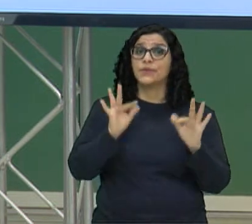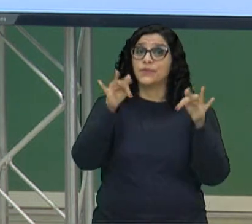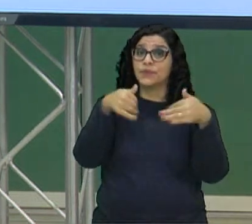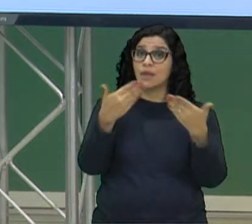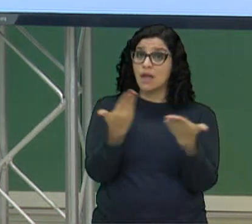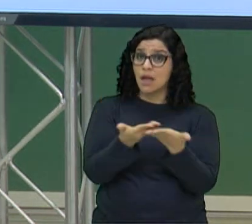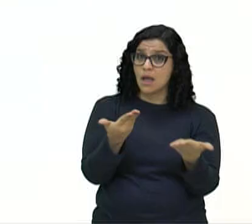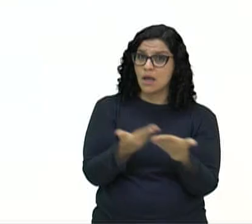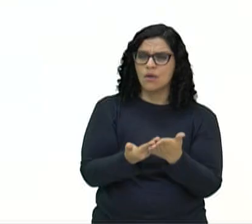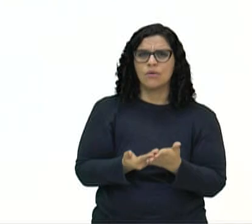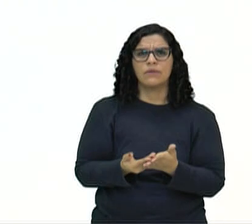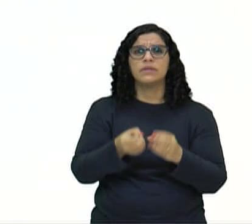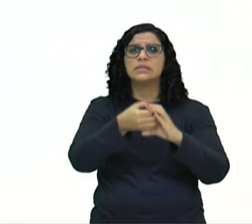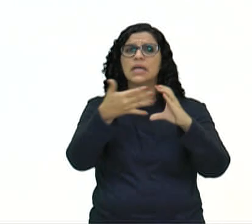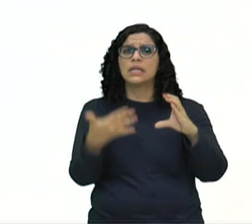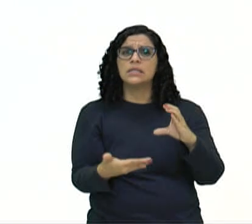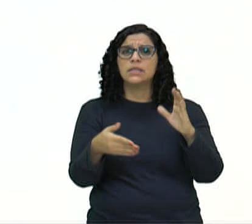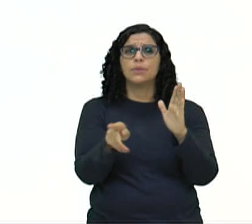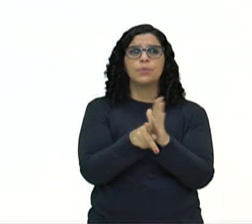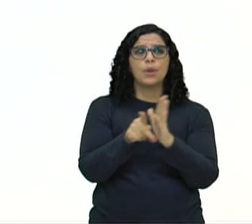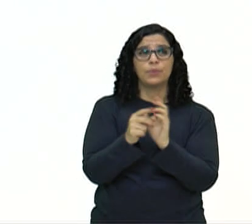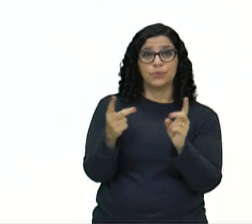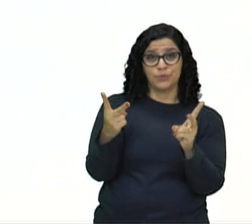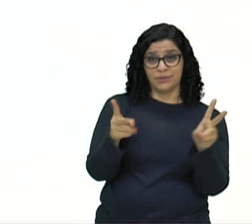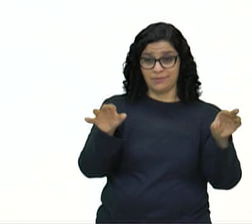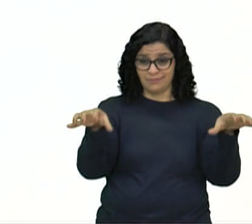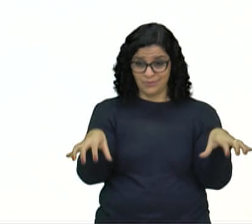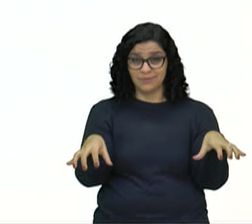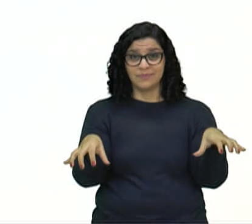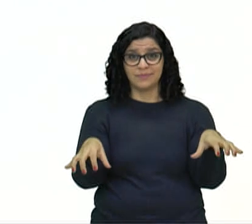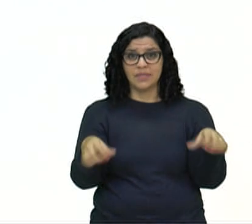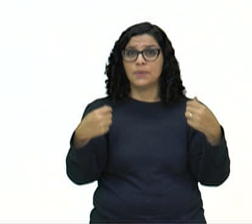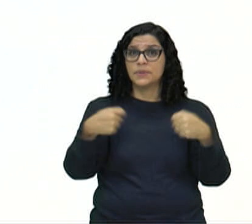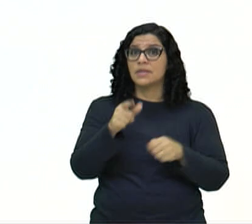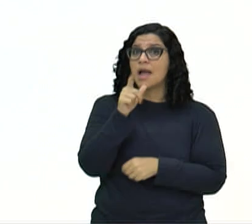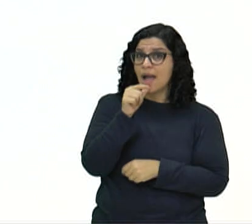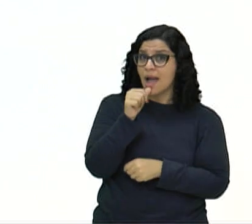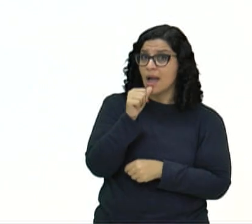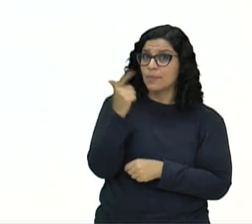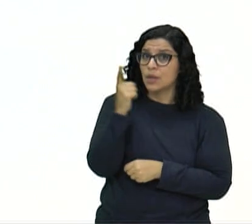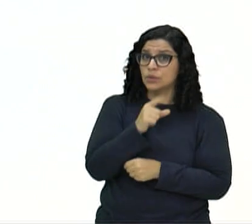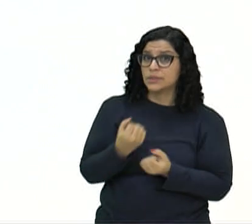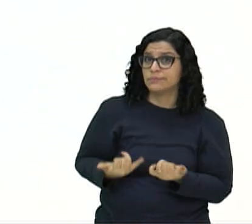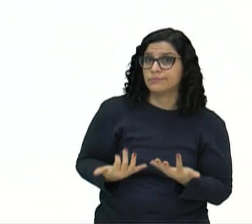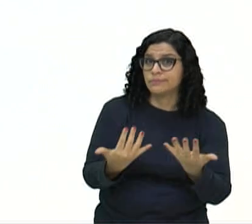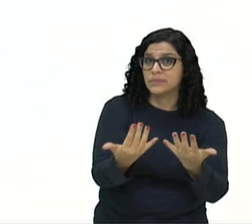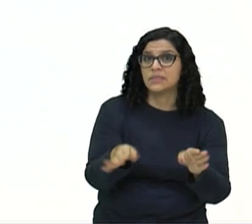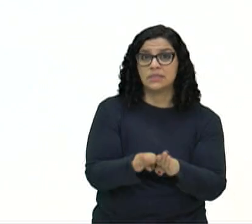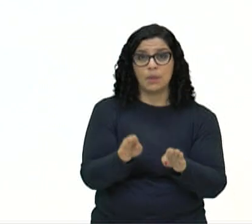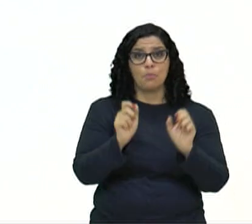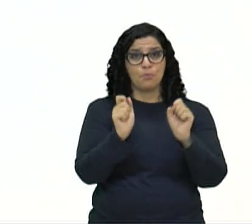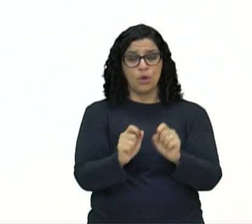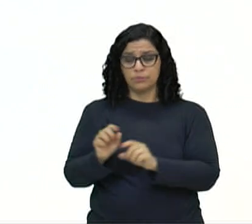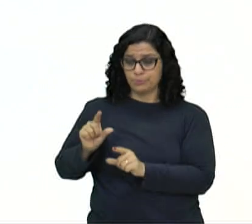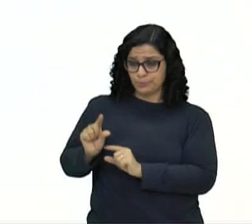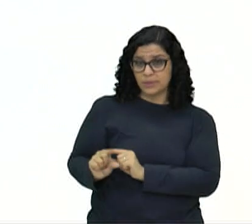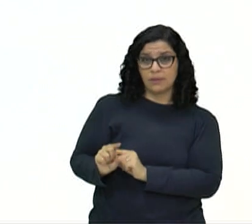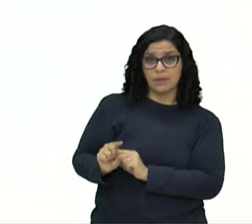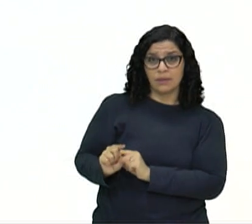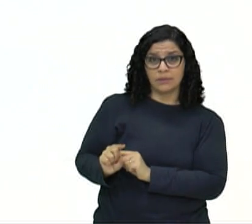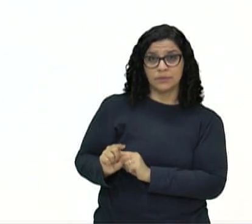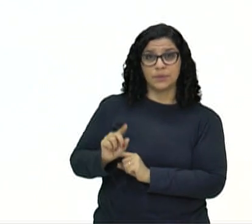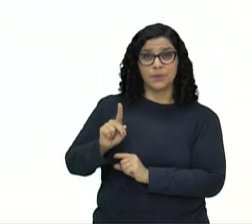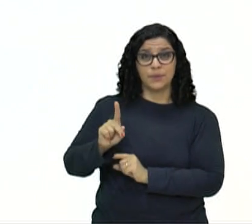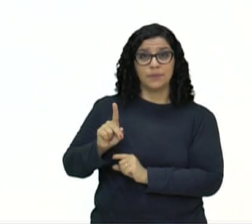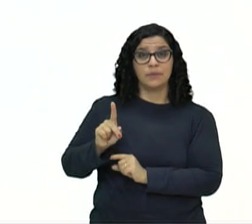hoje. Características de briófita e pteridófita. Precisam de água para reproduzir. Briófita, porte pequeno, não tem sistema